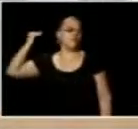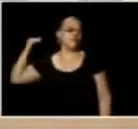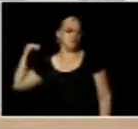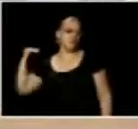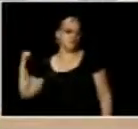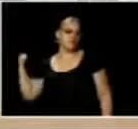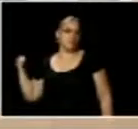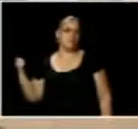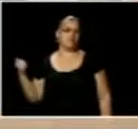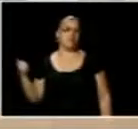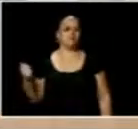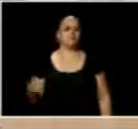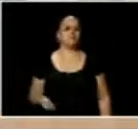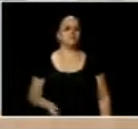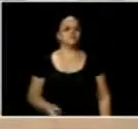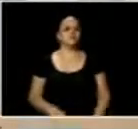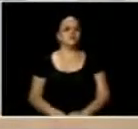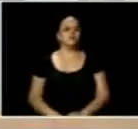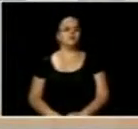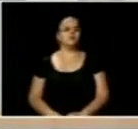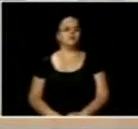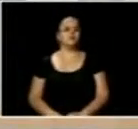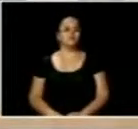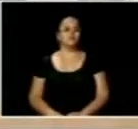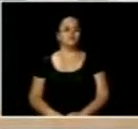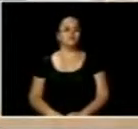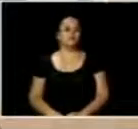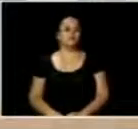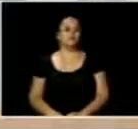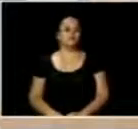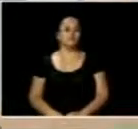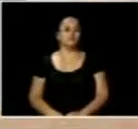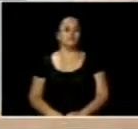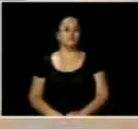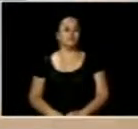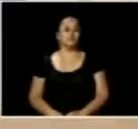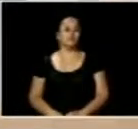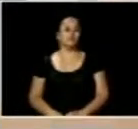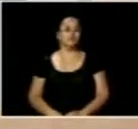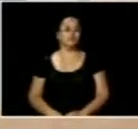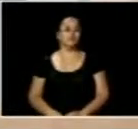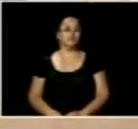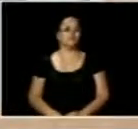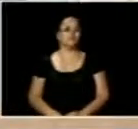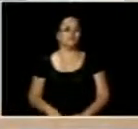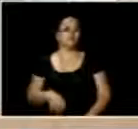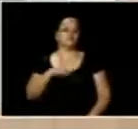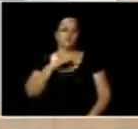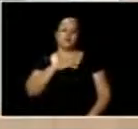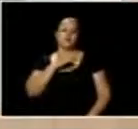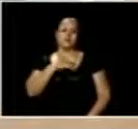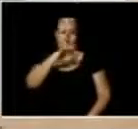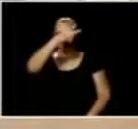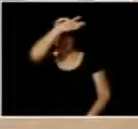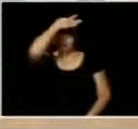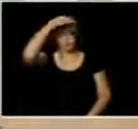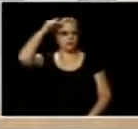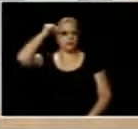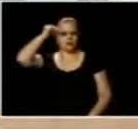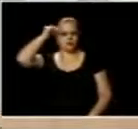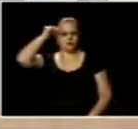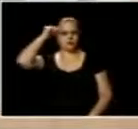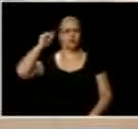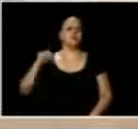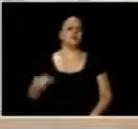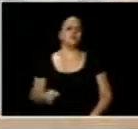com isso quem tem sofrido é a população. E claro que nós, vereadores, também. Porque o que fica aparecendo é que as pessoas